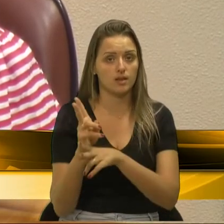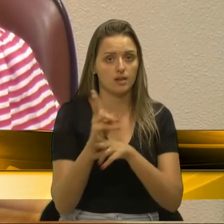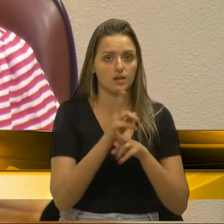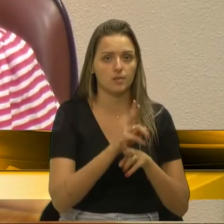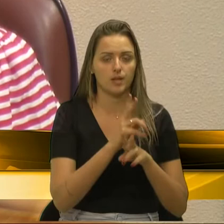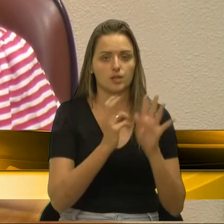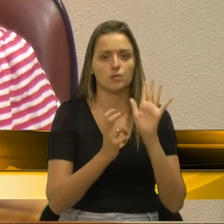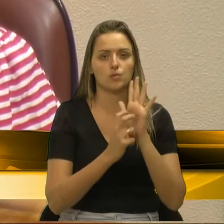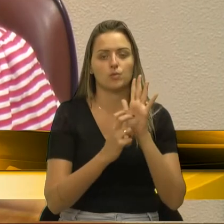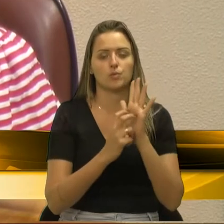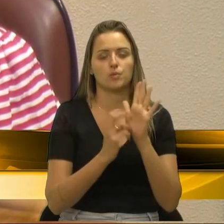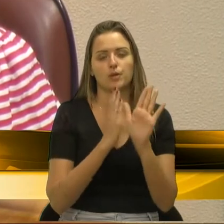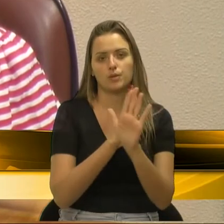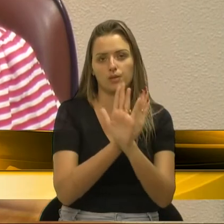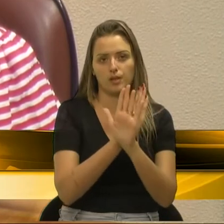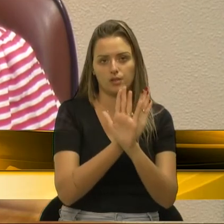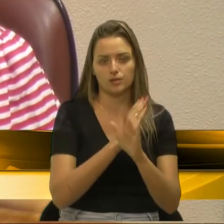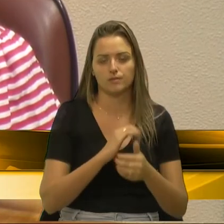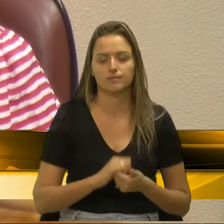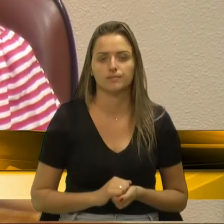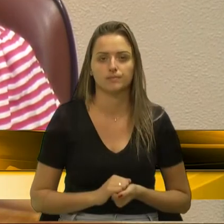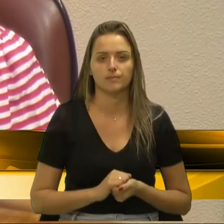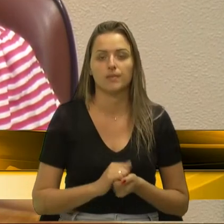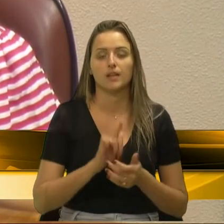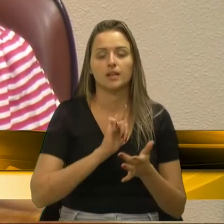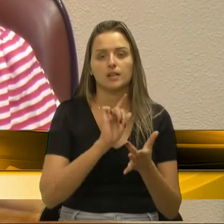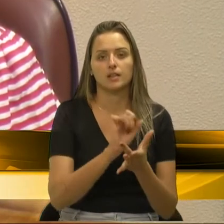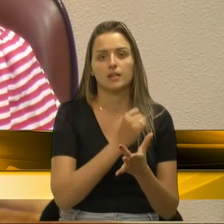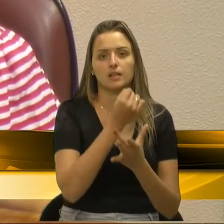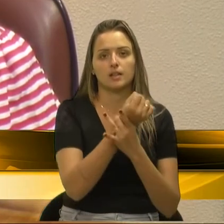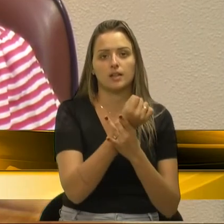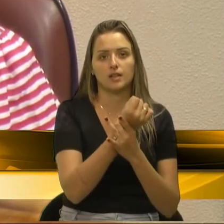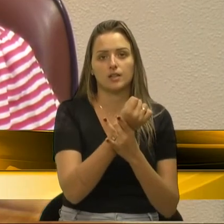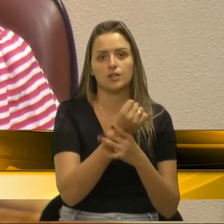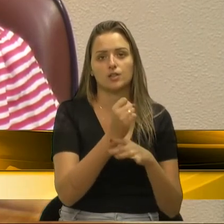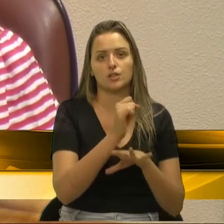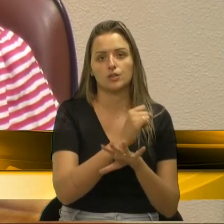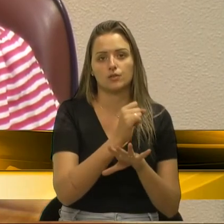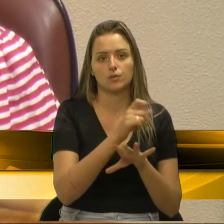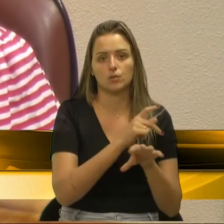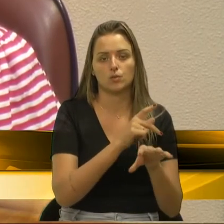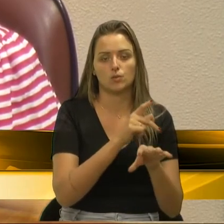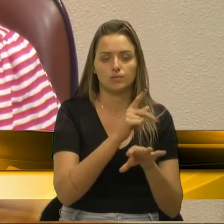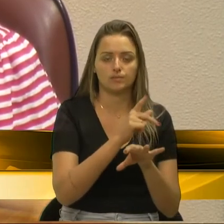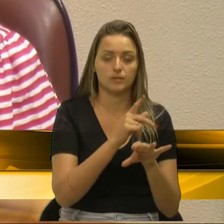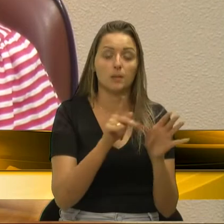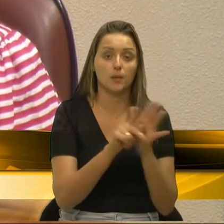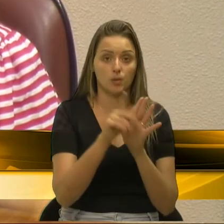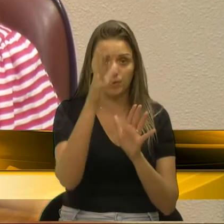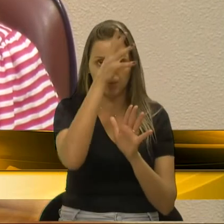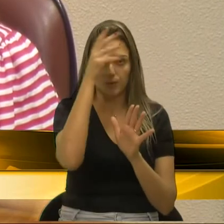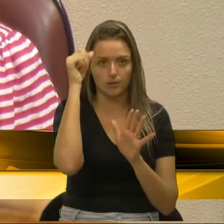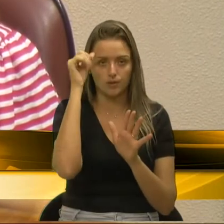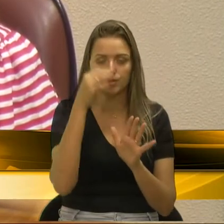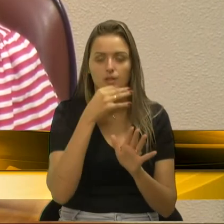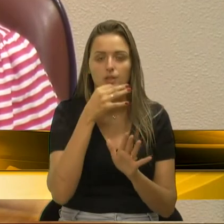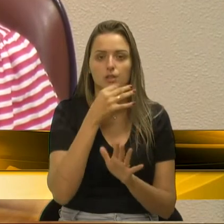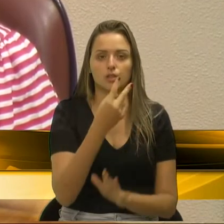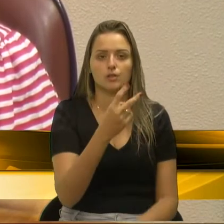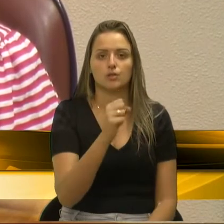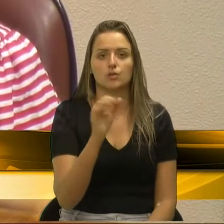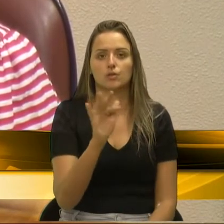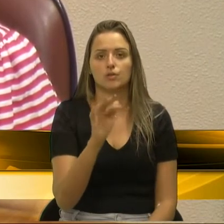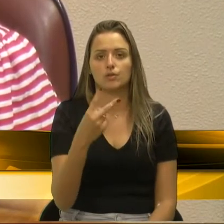interno junto à Caixa Econômica Federal com garantia da União e da outras providências. Caxias do Sul, 28